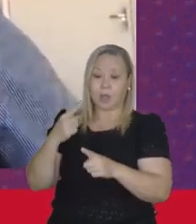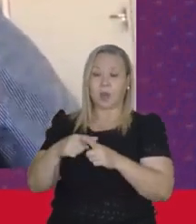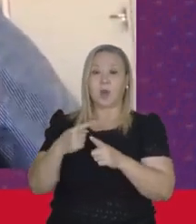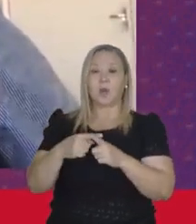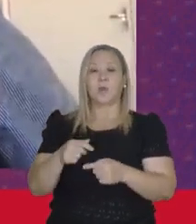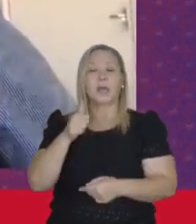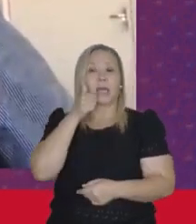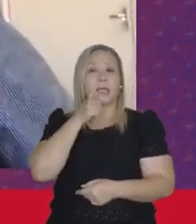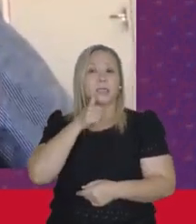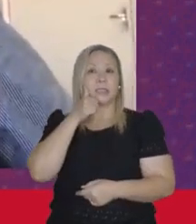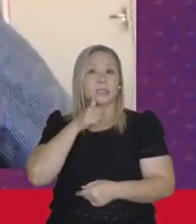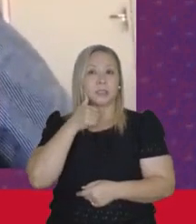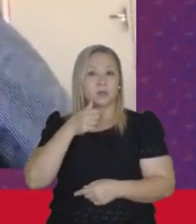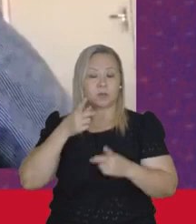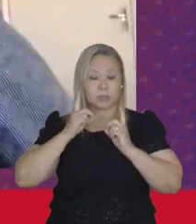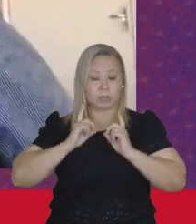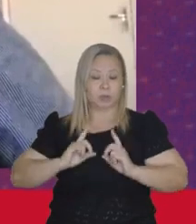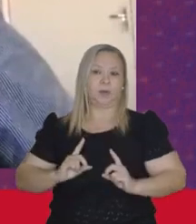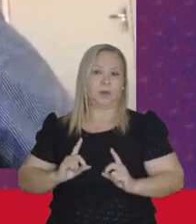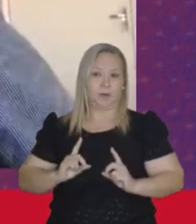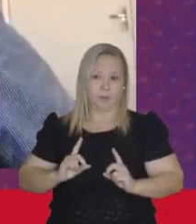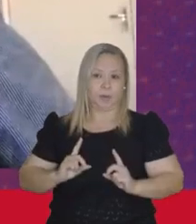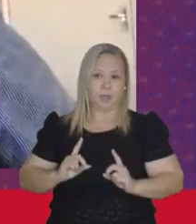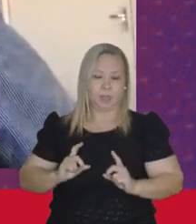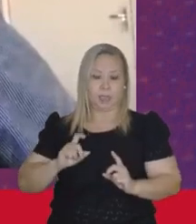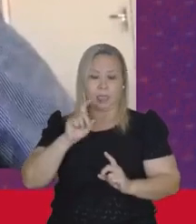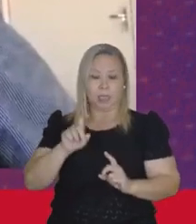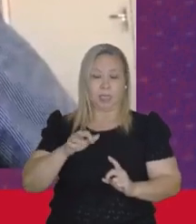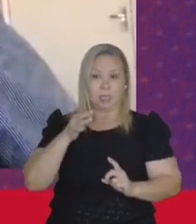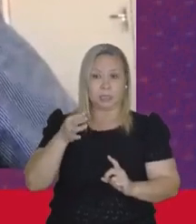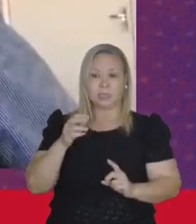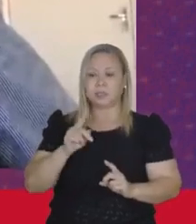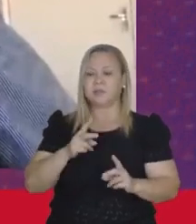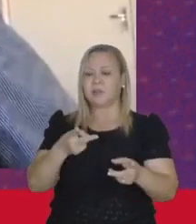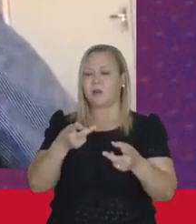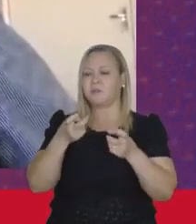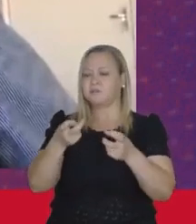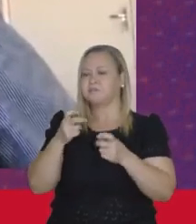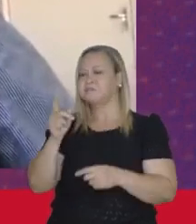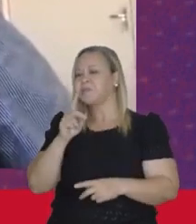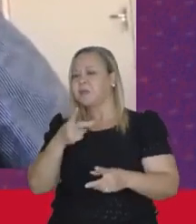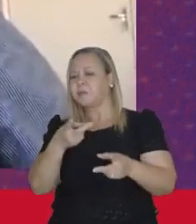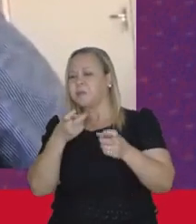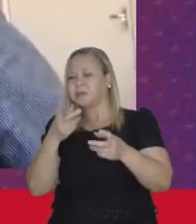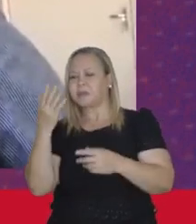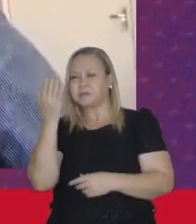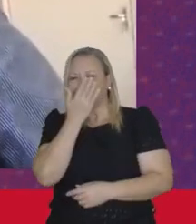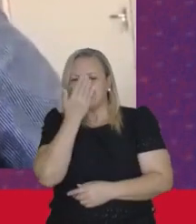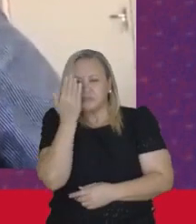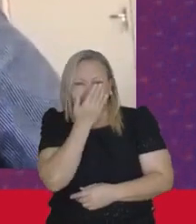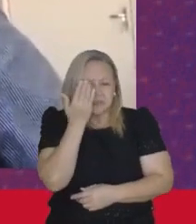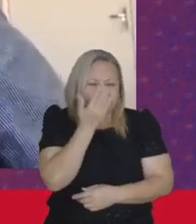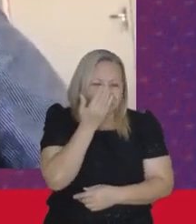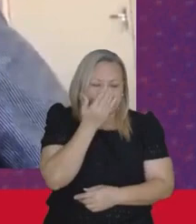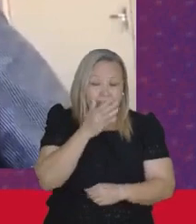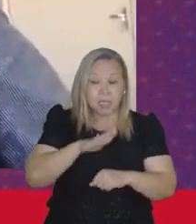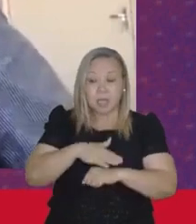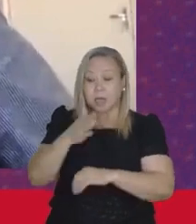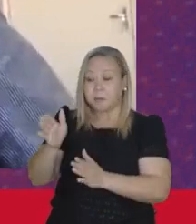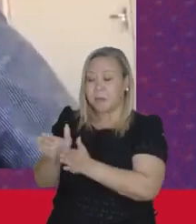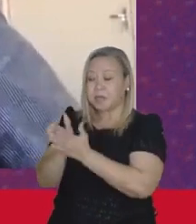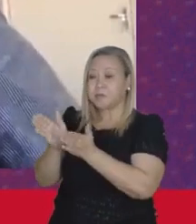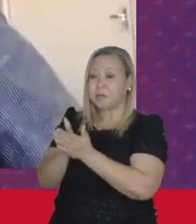as mulheres com deficiência são imperceptíveis na nossa sociedade, as mais pobres